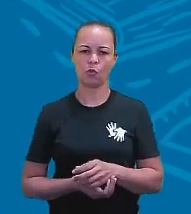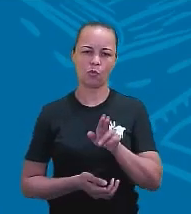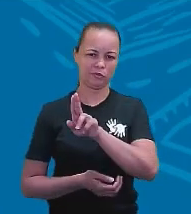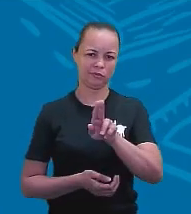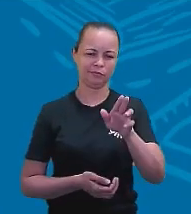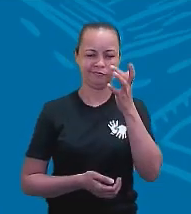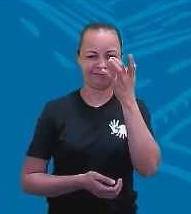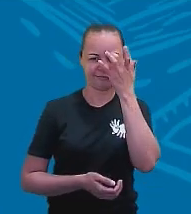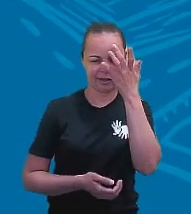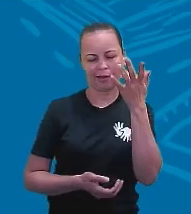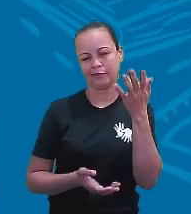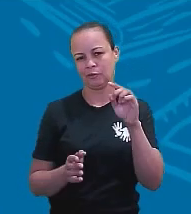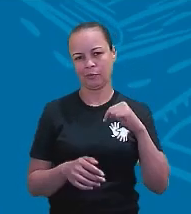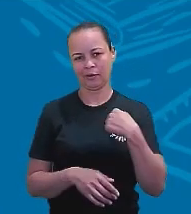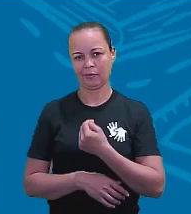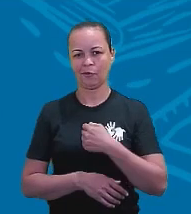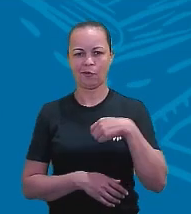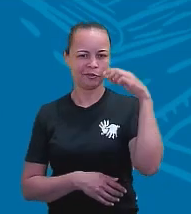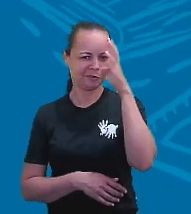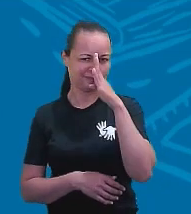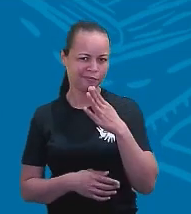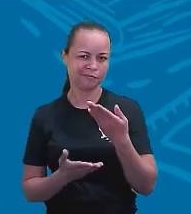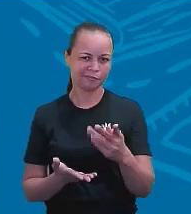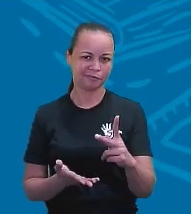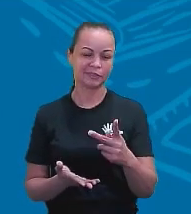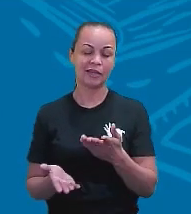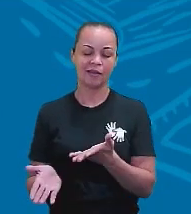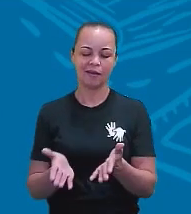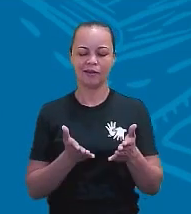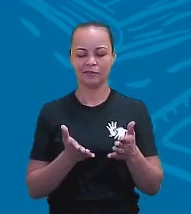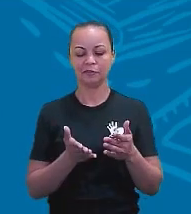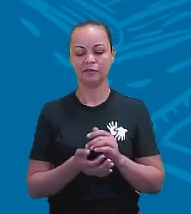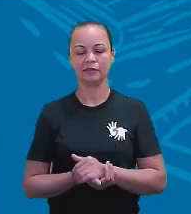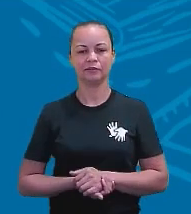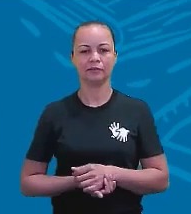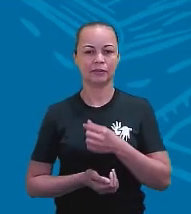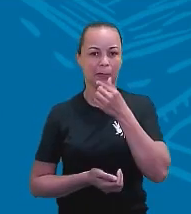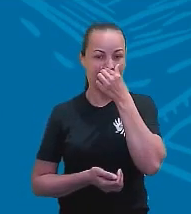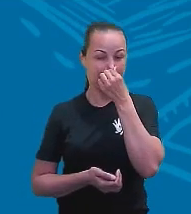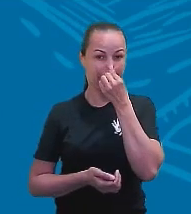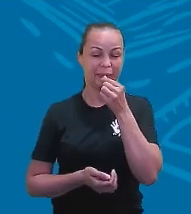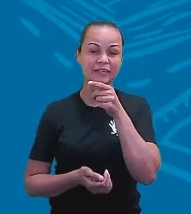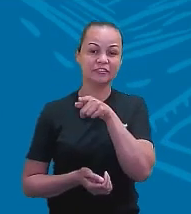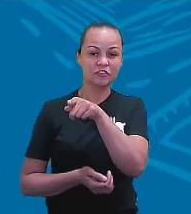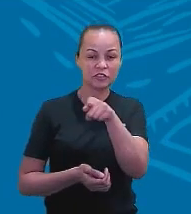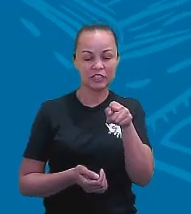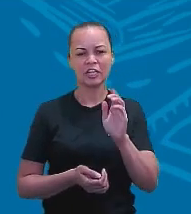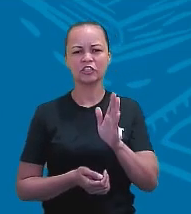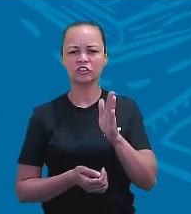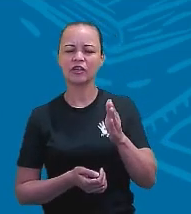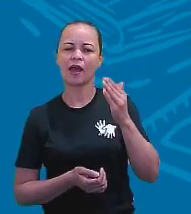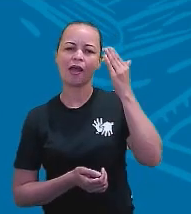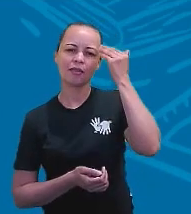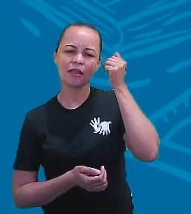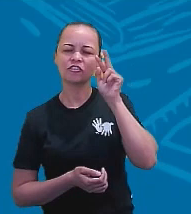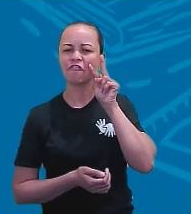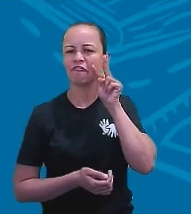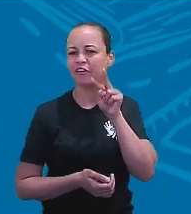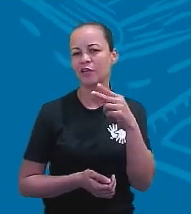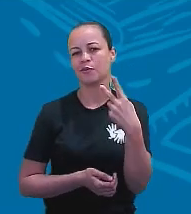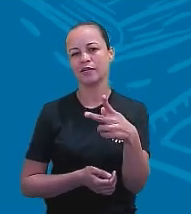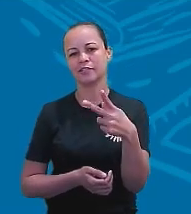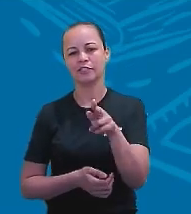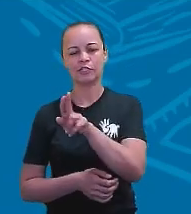fácil para nós brasileiros aí pronunciarmos. Então, se você já ouviu ou se você já